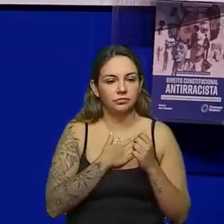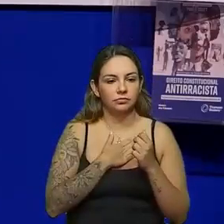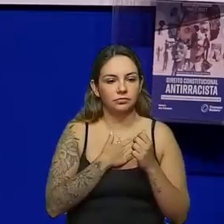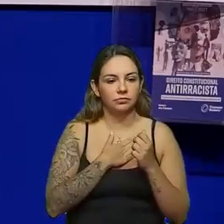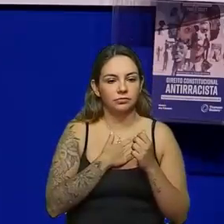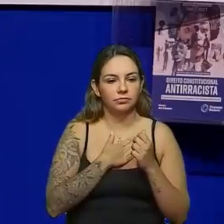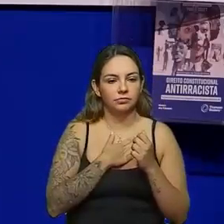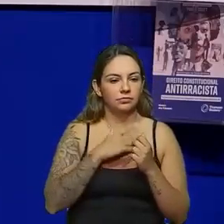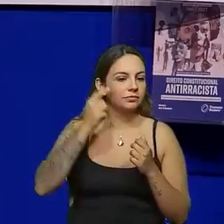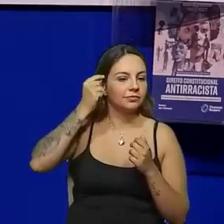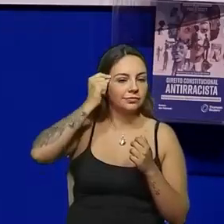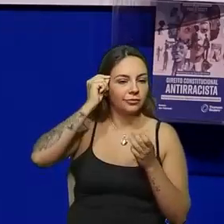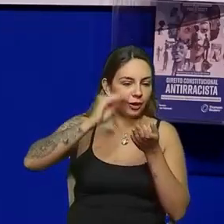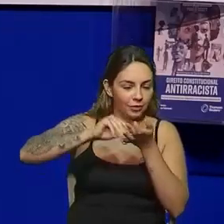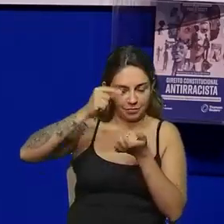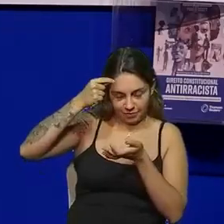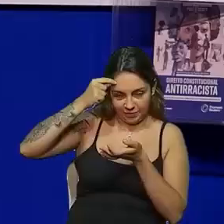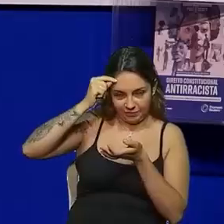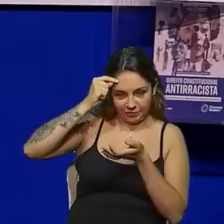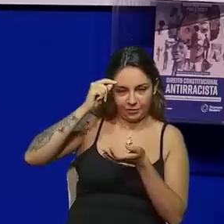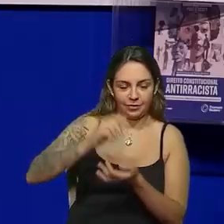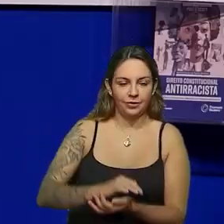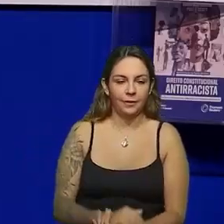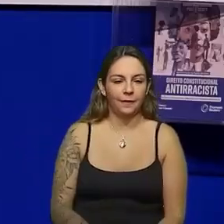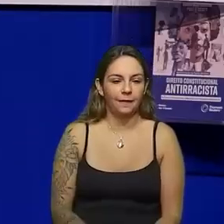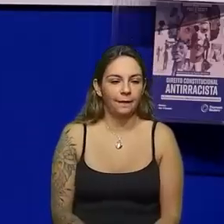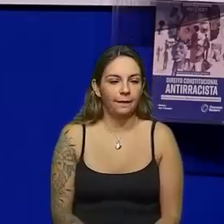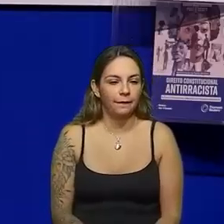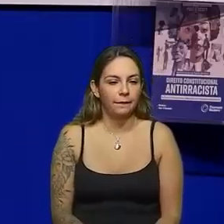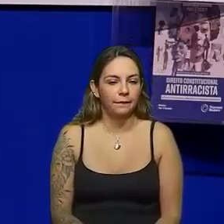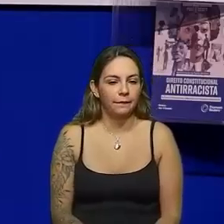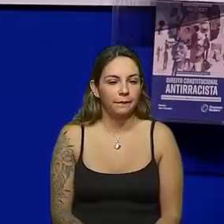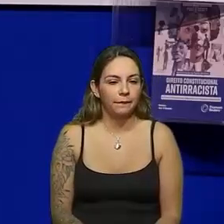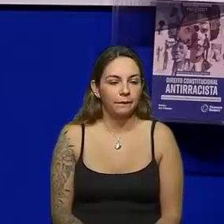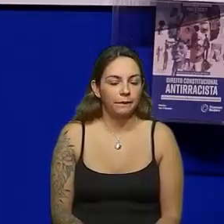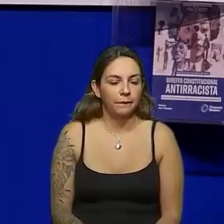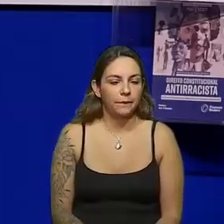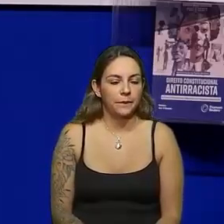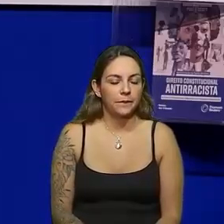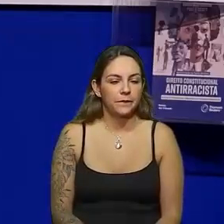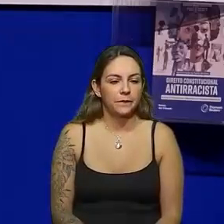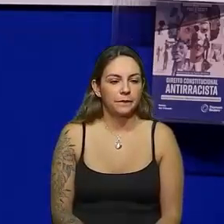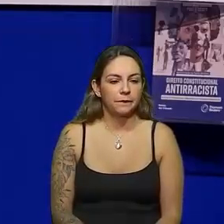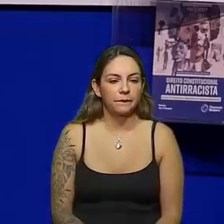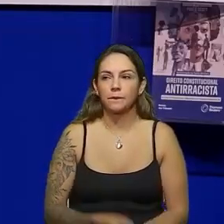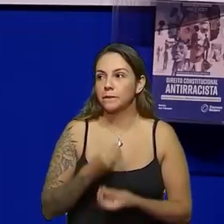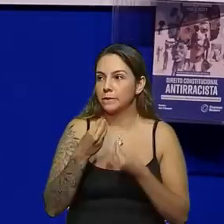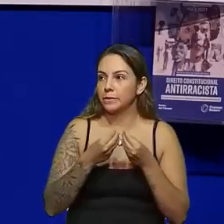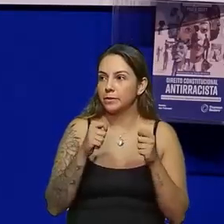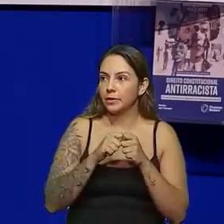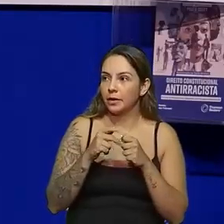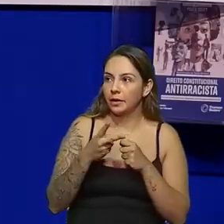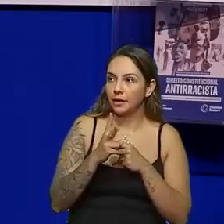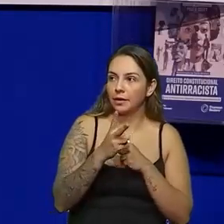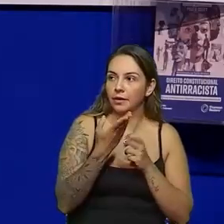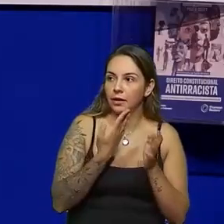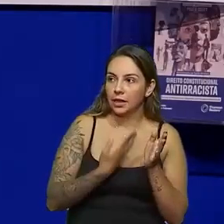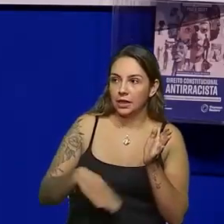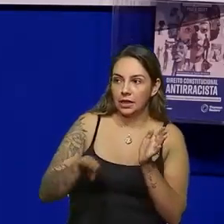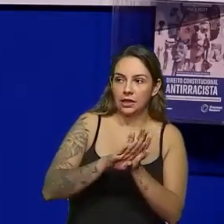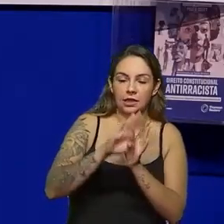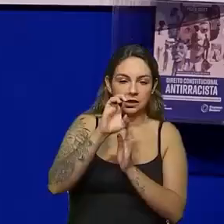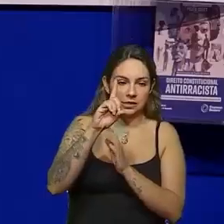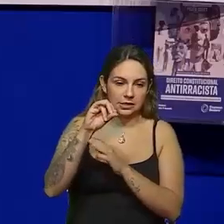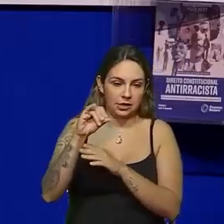tanto desparafusada. E aí eu peguei e, como faço sempre, cheguei muito cedo